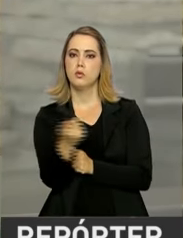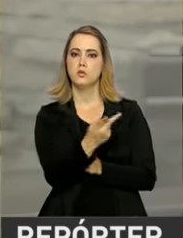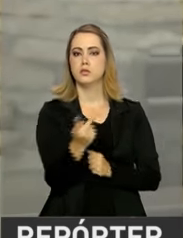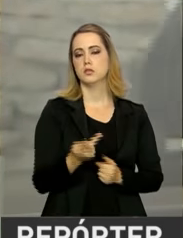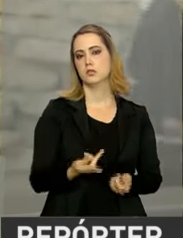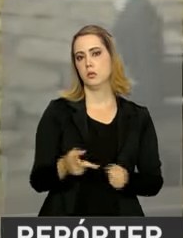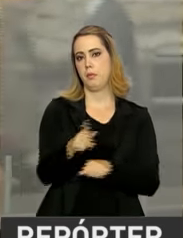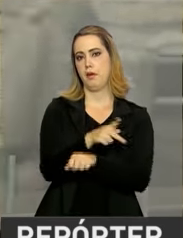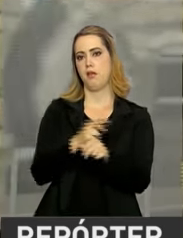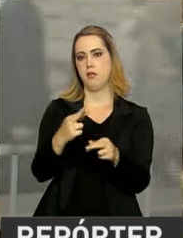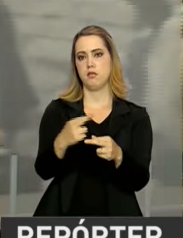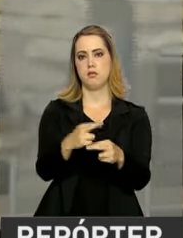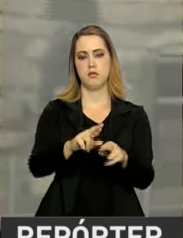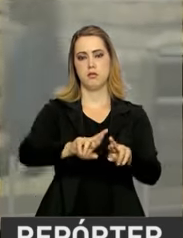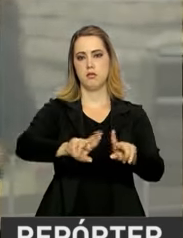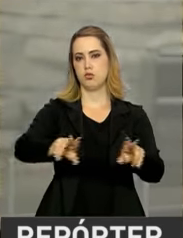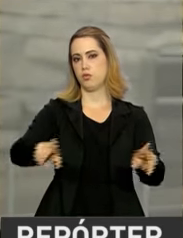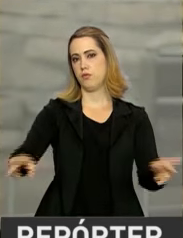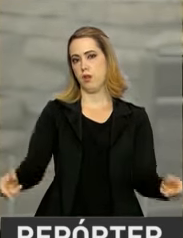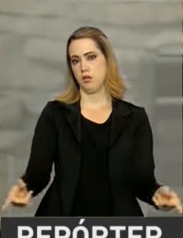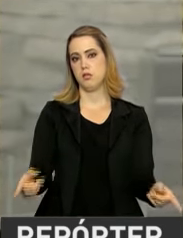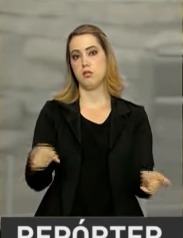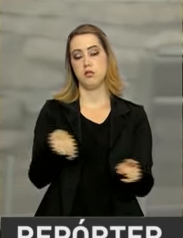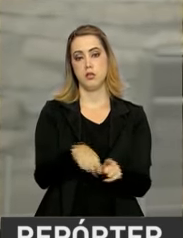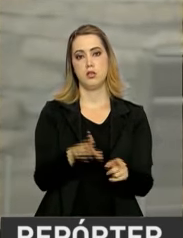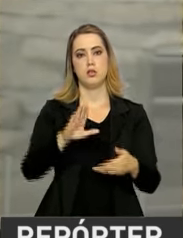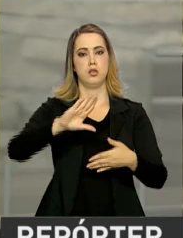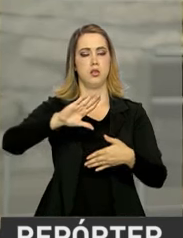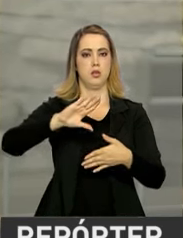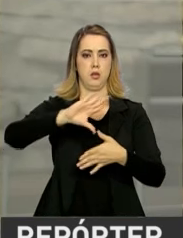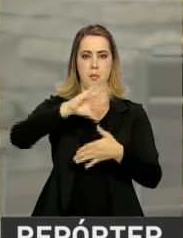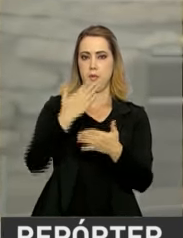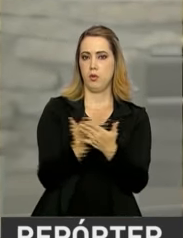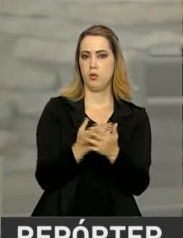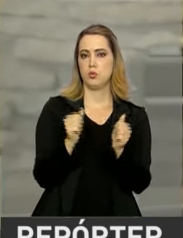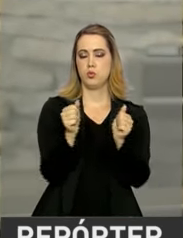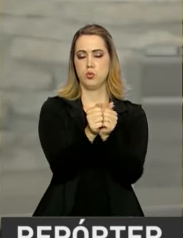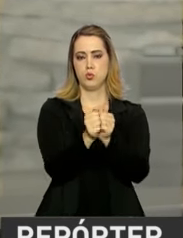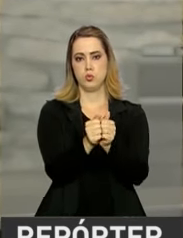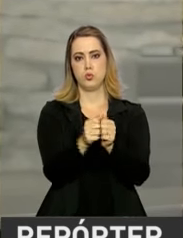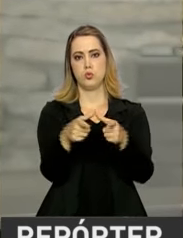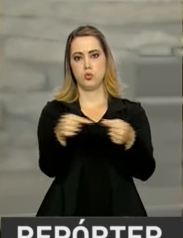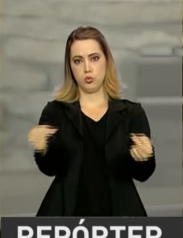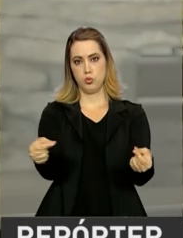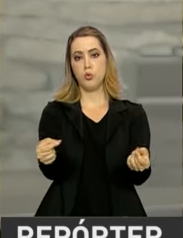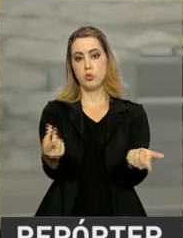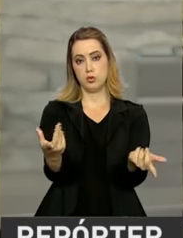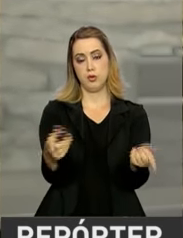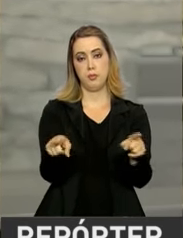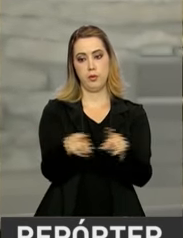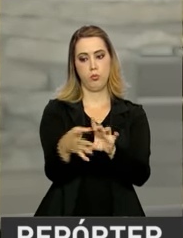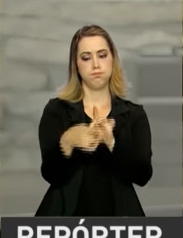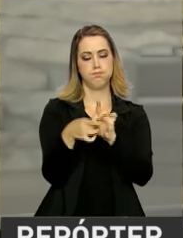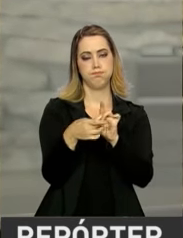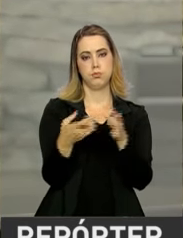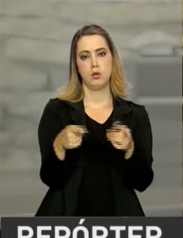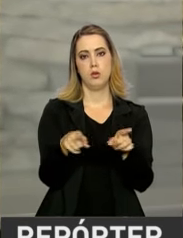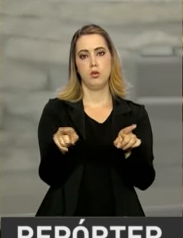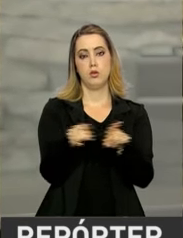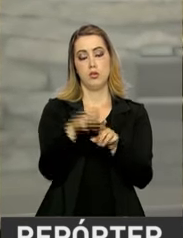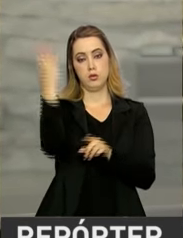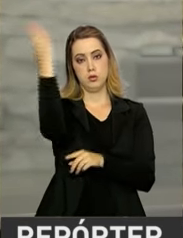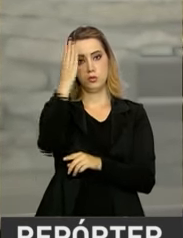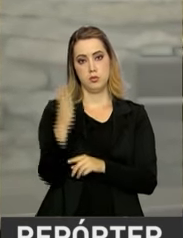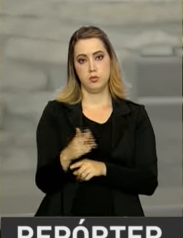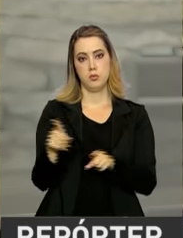acordo do mercosul com o japão é o brasil está em vias de assinar um acordo com o japão